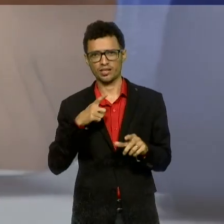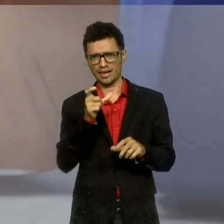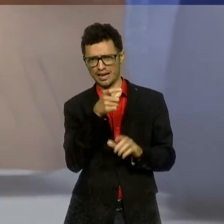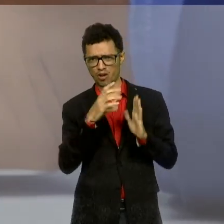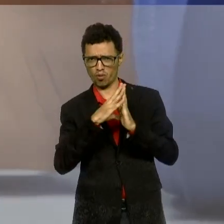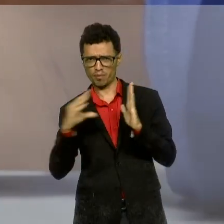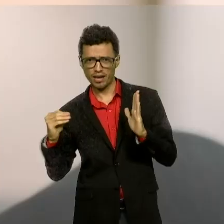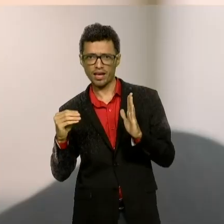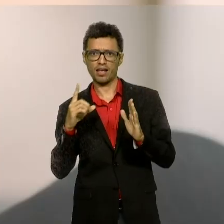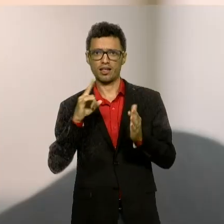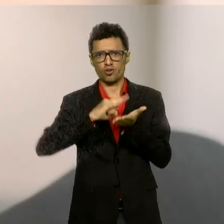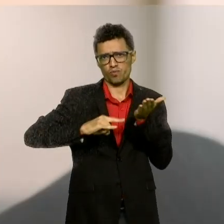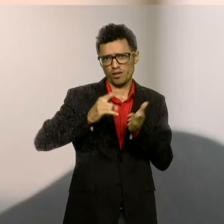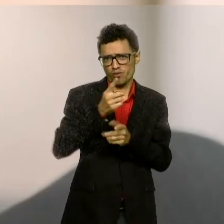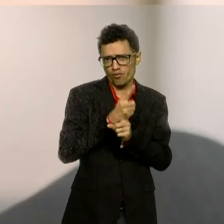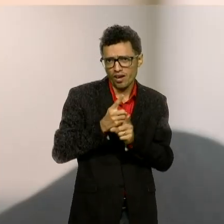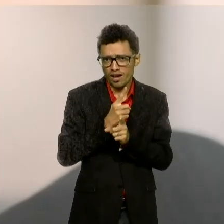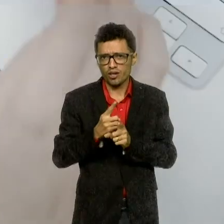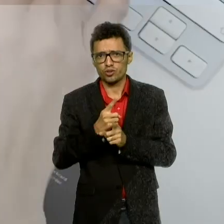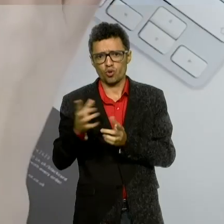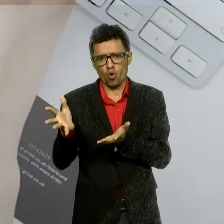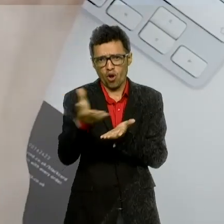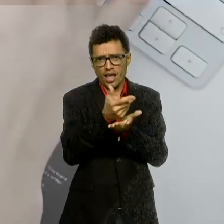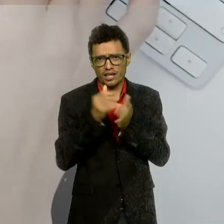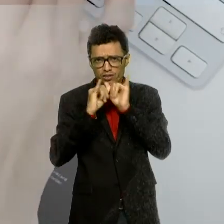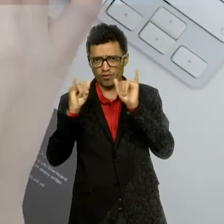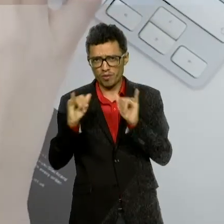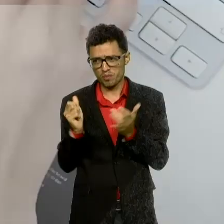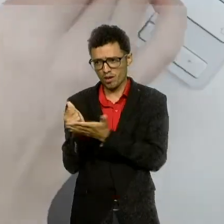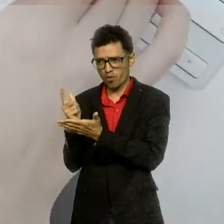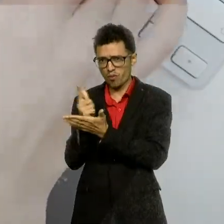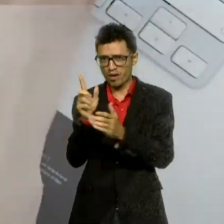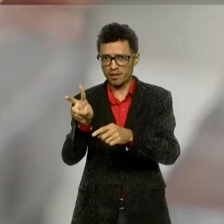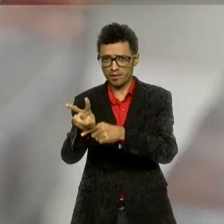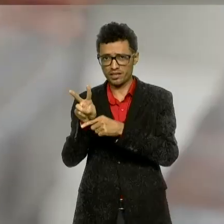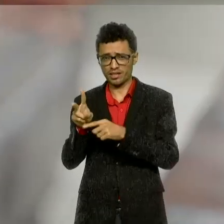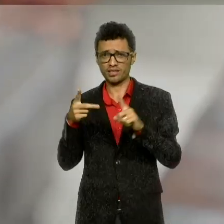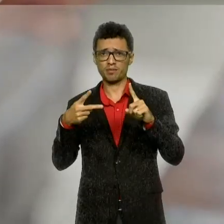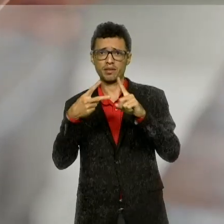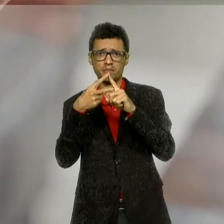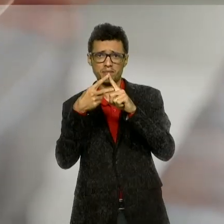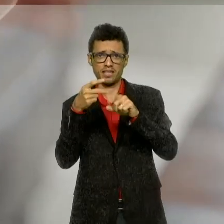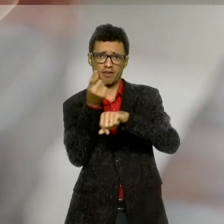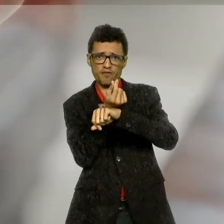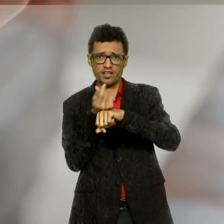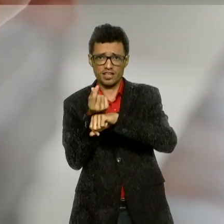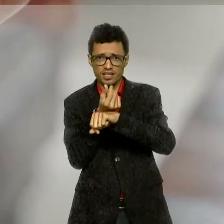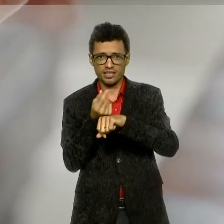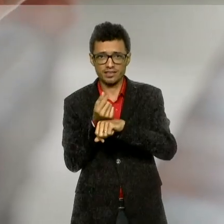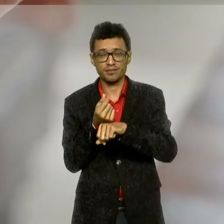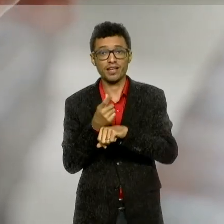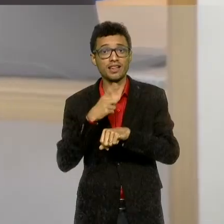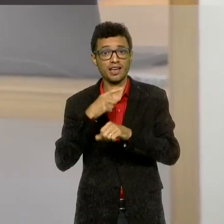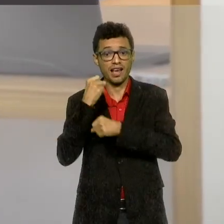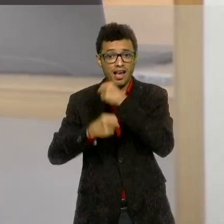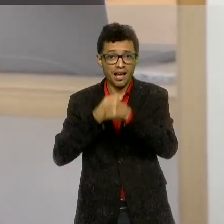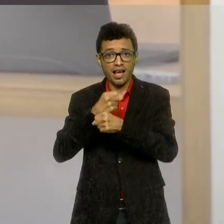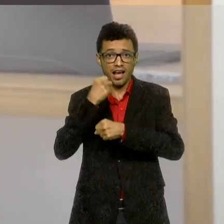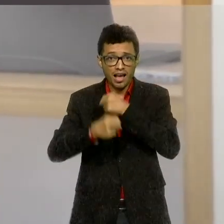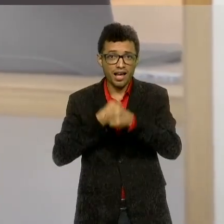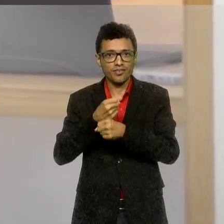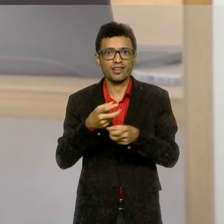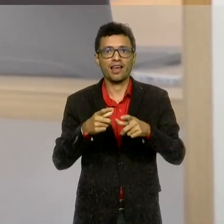boleto falso uso de dados para compra ou empréstimo pirâmides financeiras esses golpes vêm aumentando ano a ano e